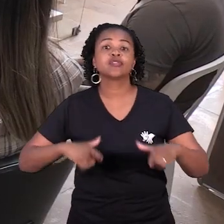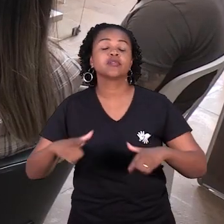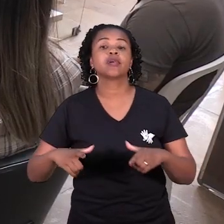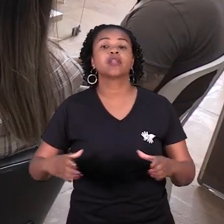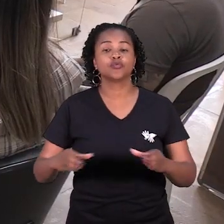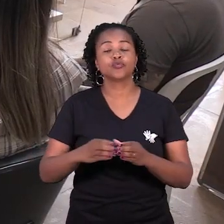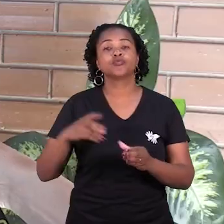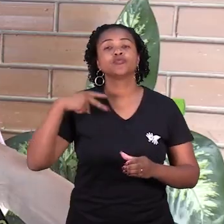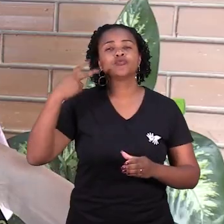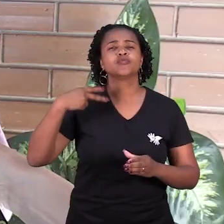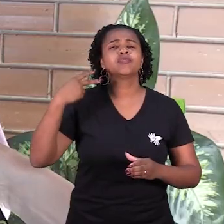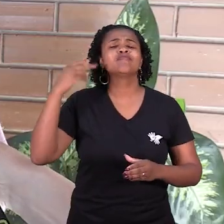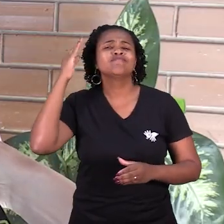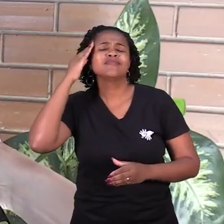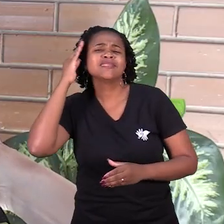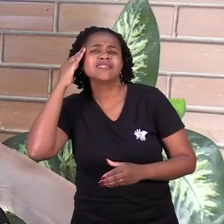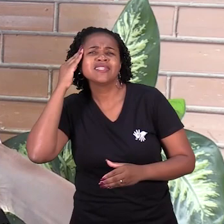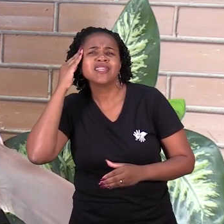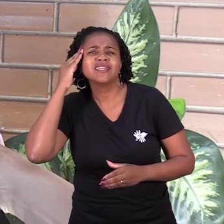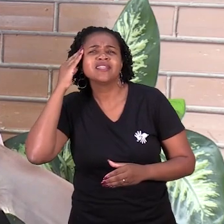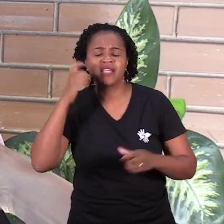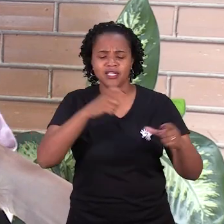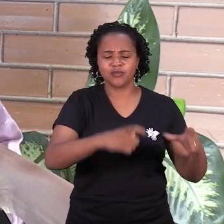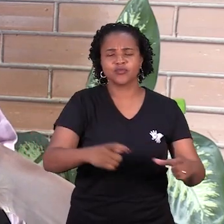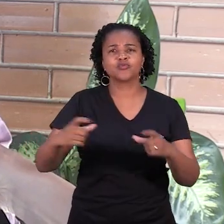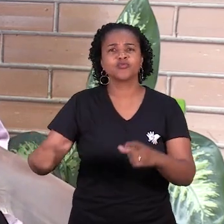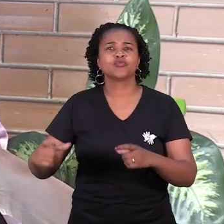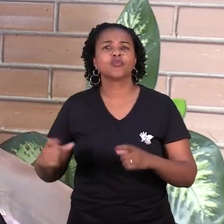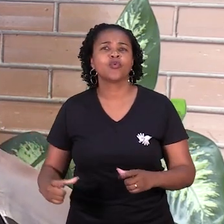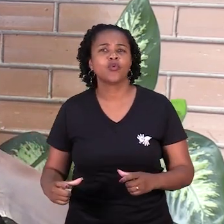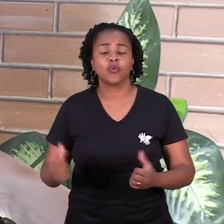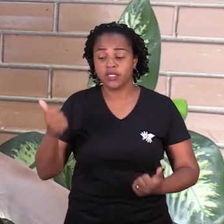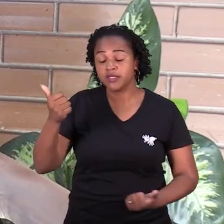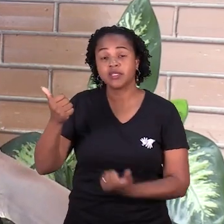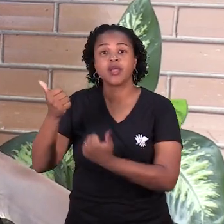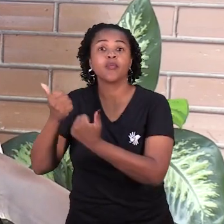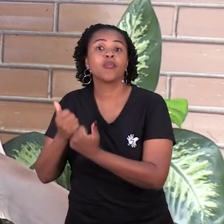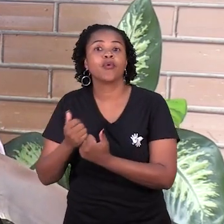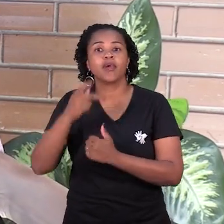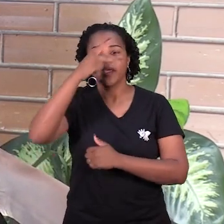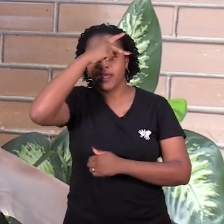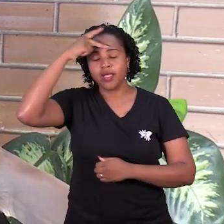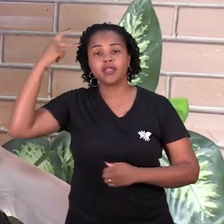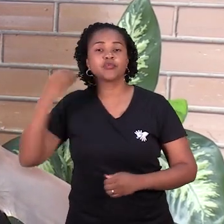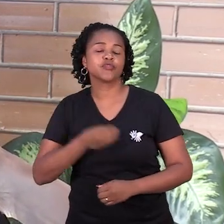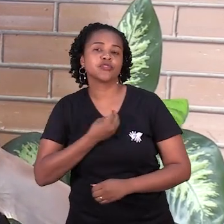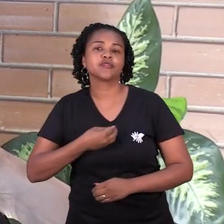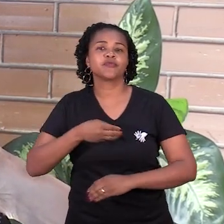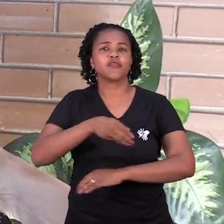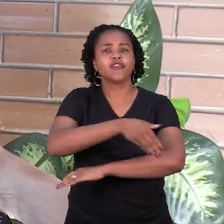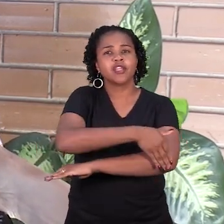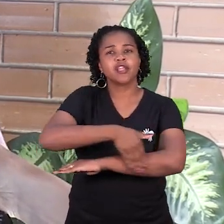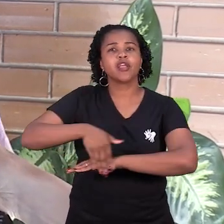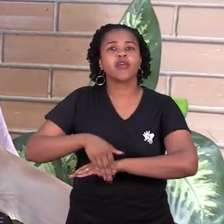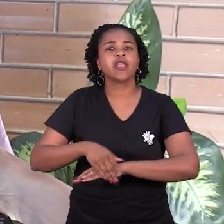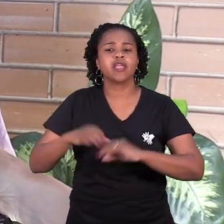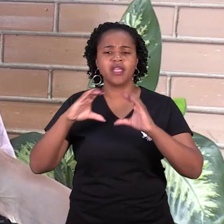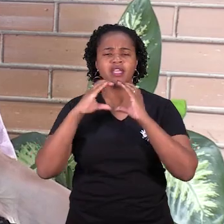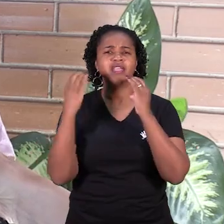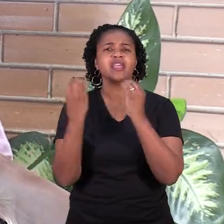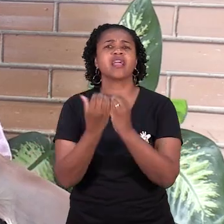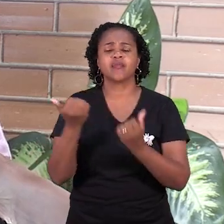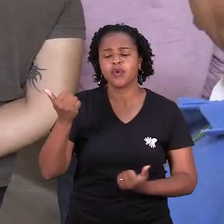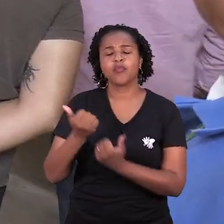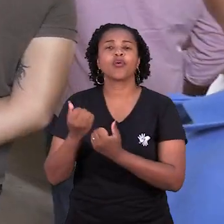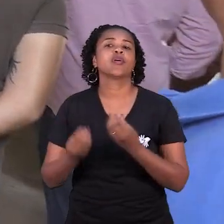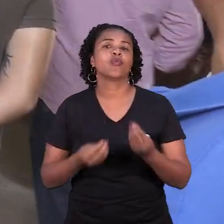da frente parlamentar, para a gente poder entender de fato quais são os equipamentos que têm dado apoio às pessoas em situação de rua e o que a Câmara também